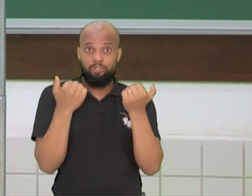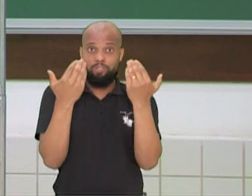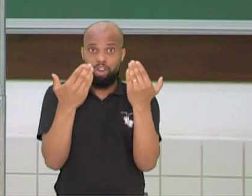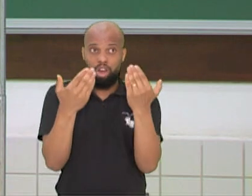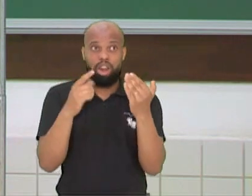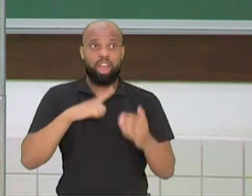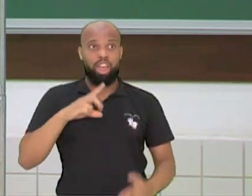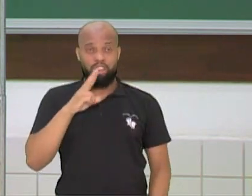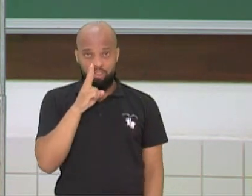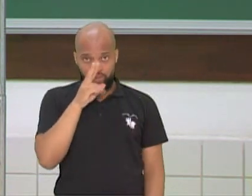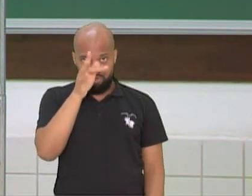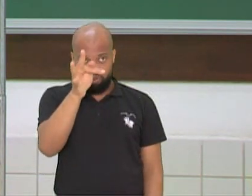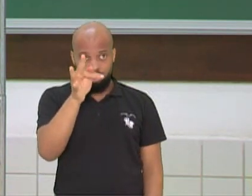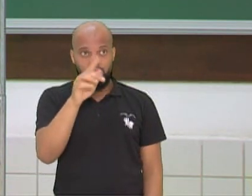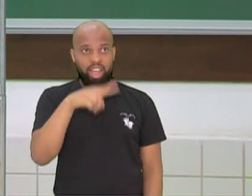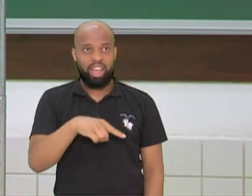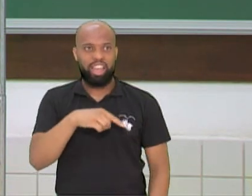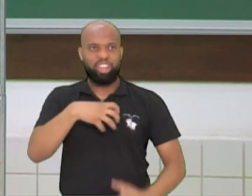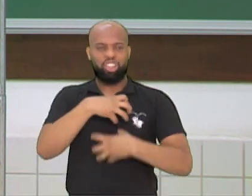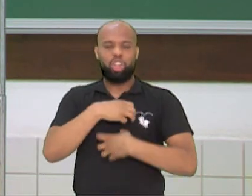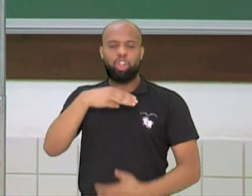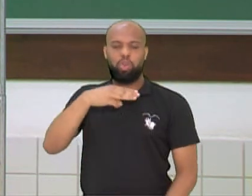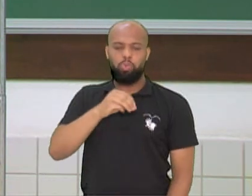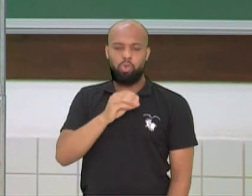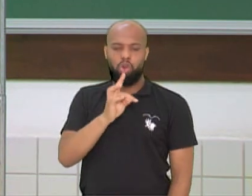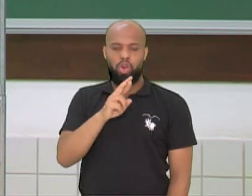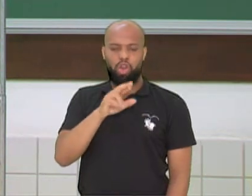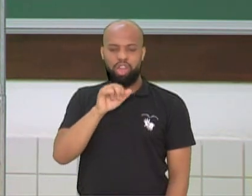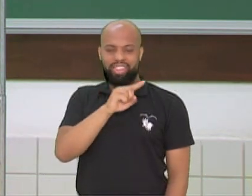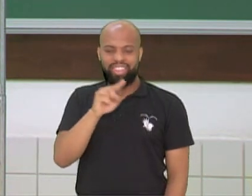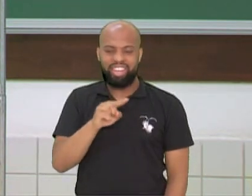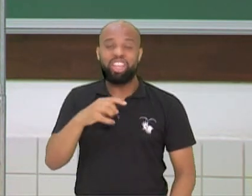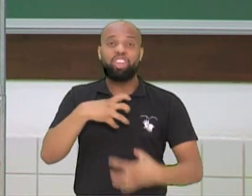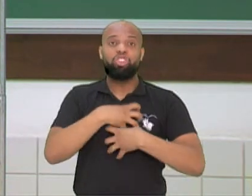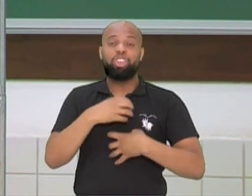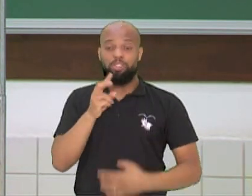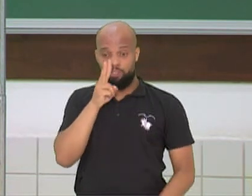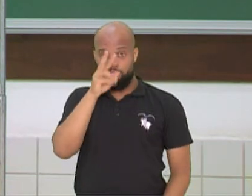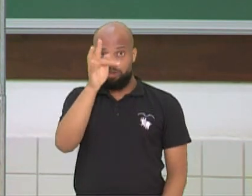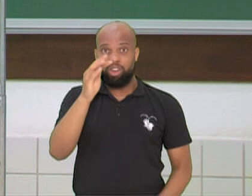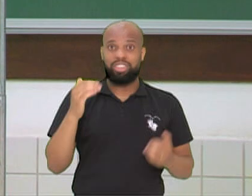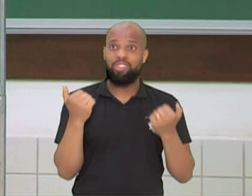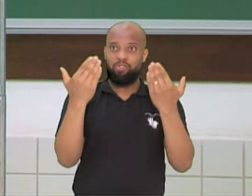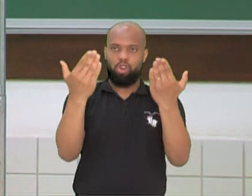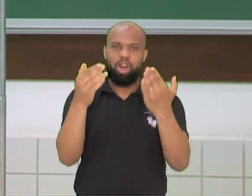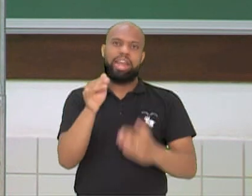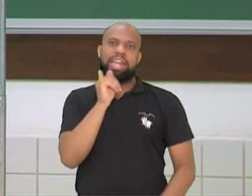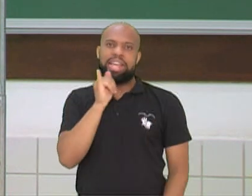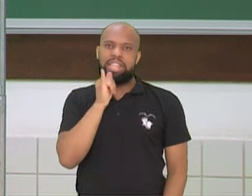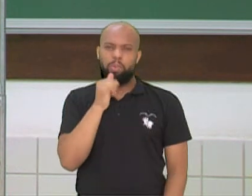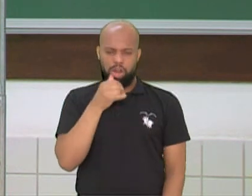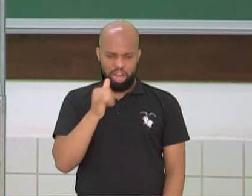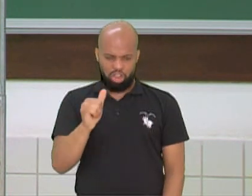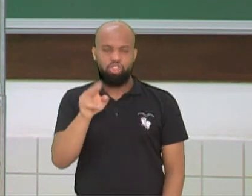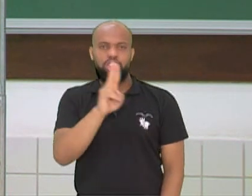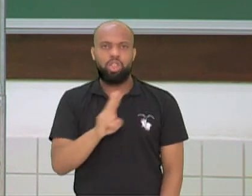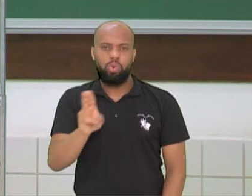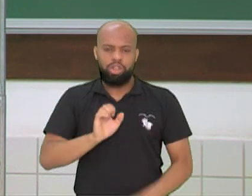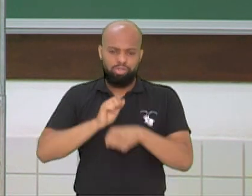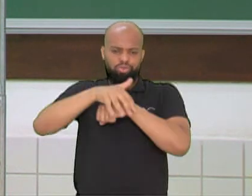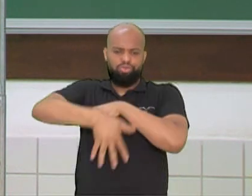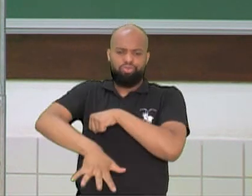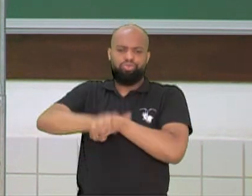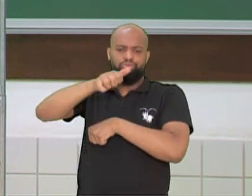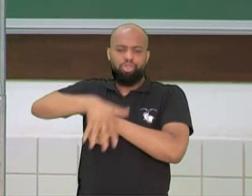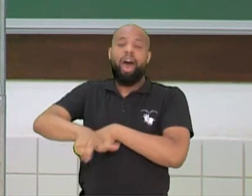caso, né, no caso das usinas hidrelétricas, usa-se a queda das águas. Né? A barragem se usa a